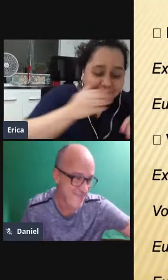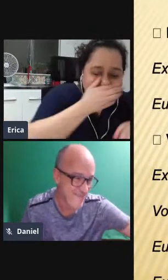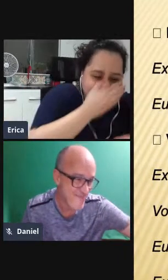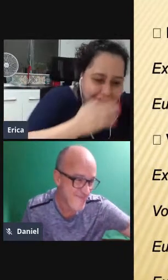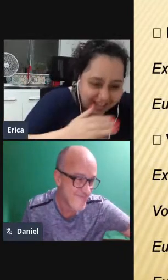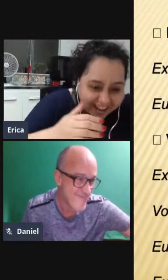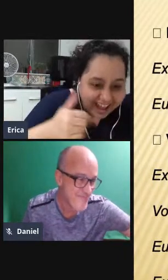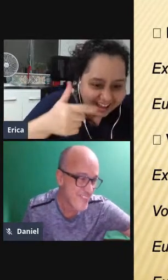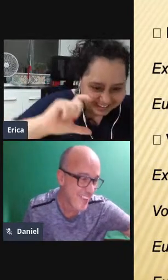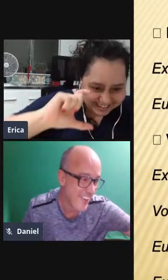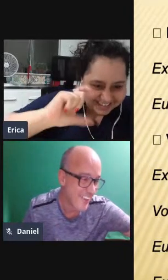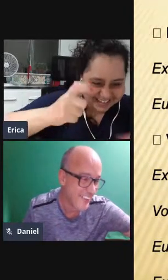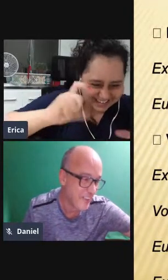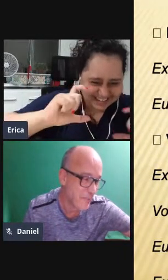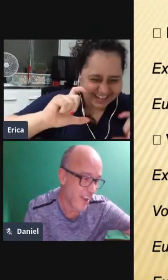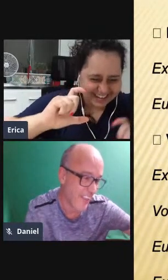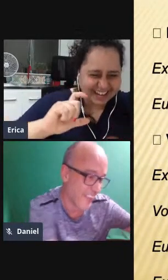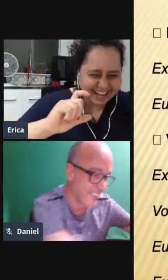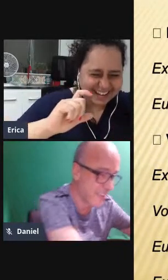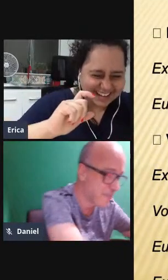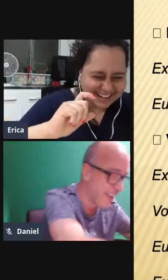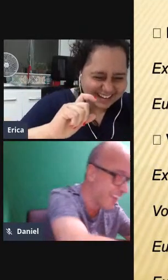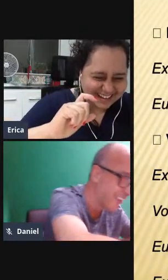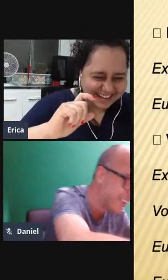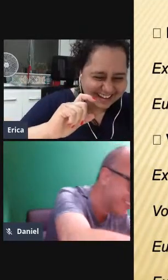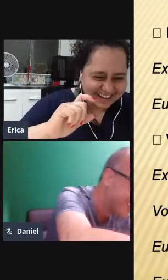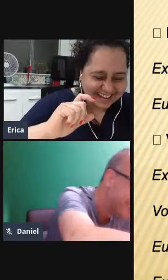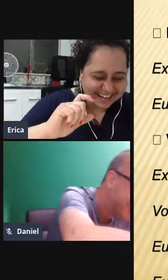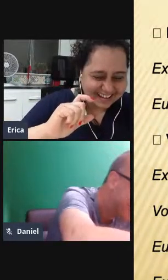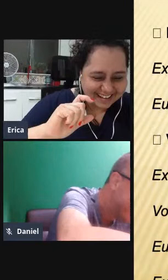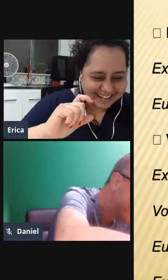abaixando. Aí.